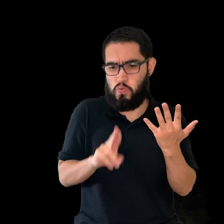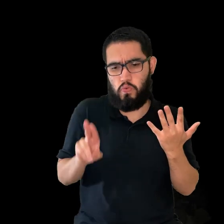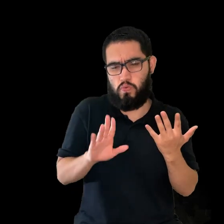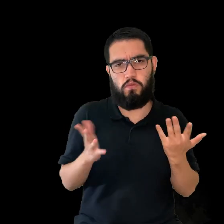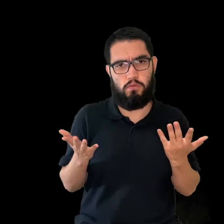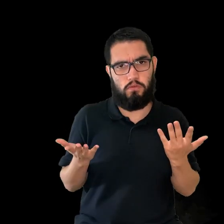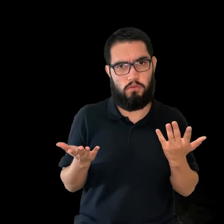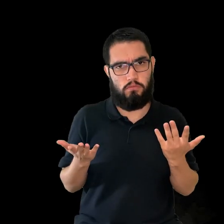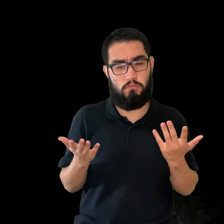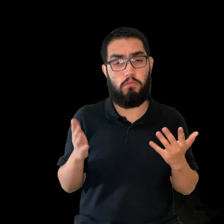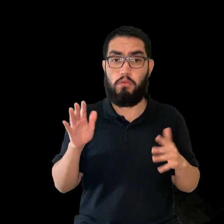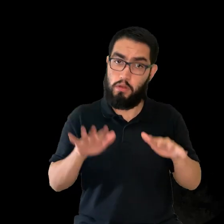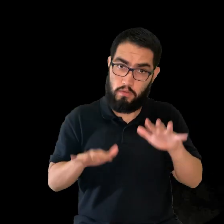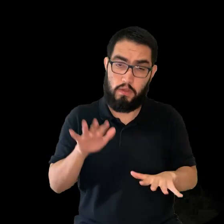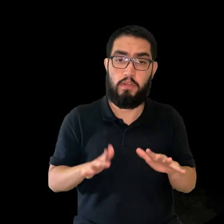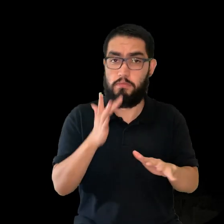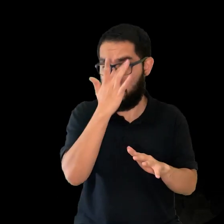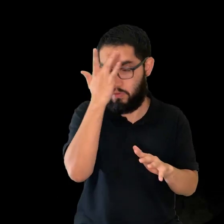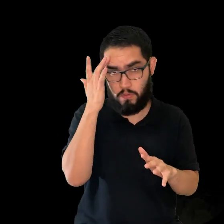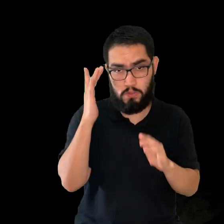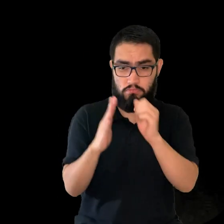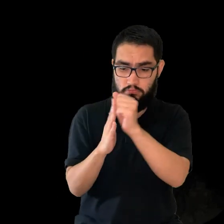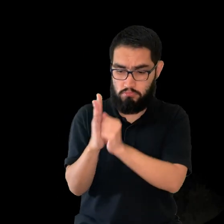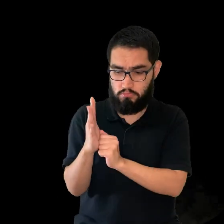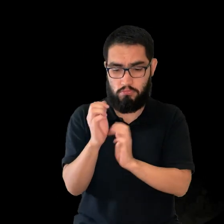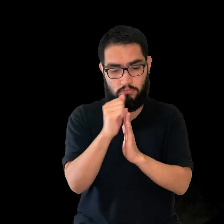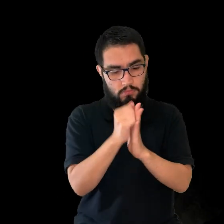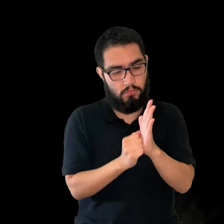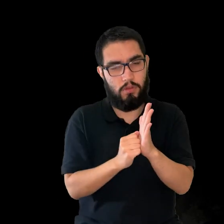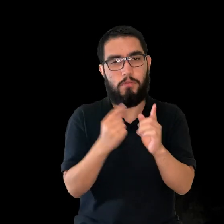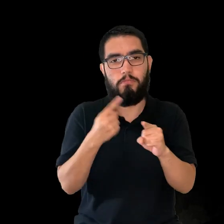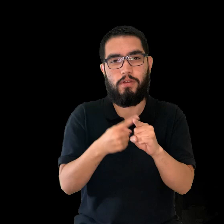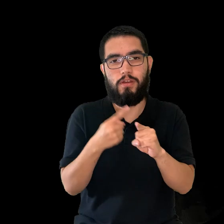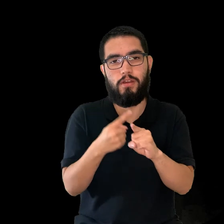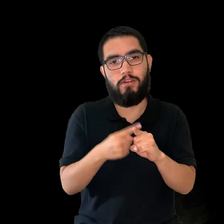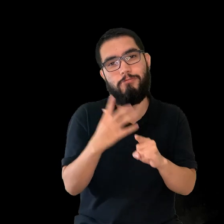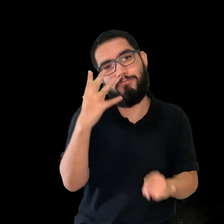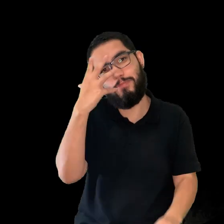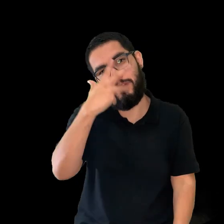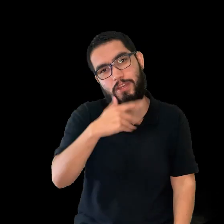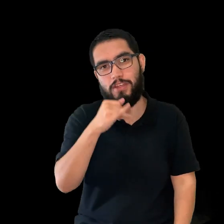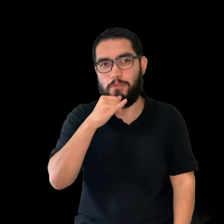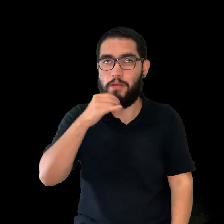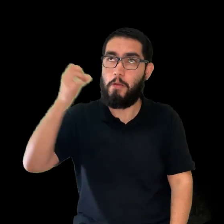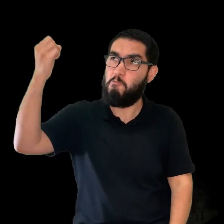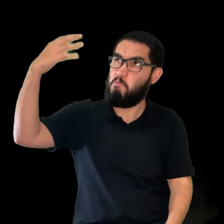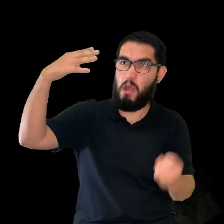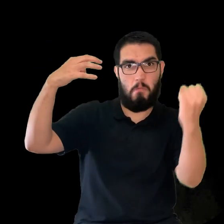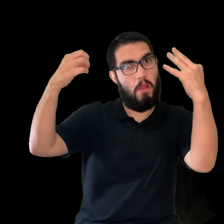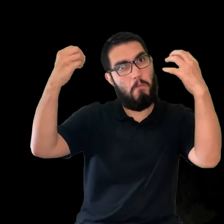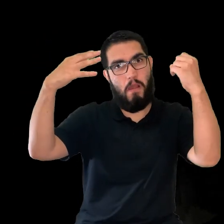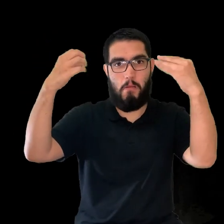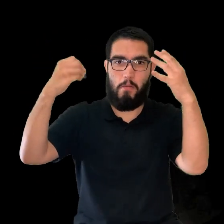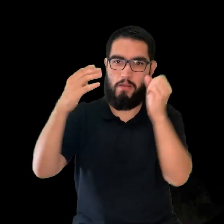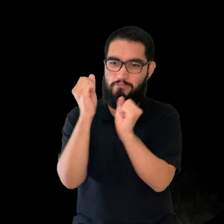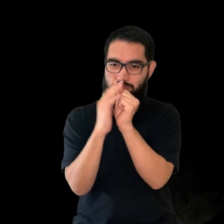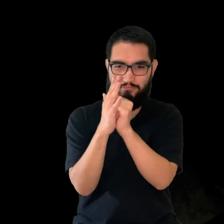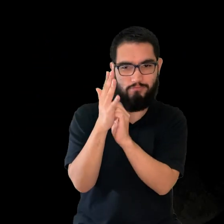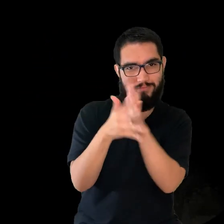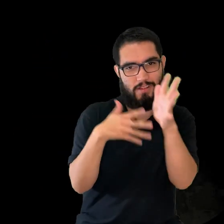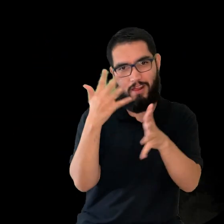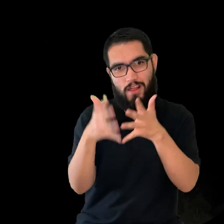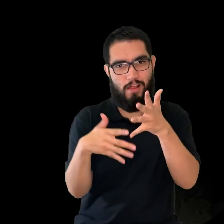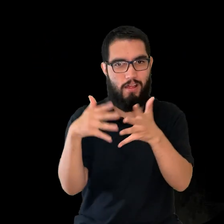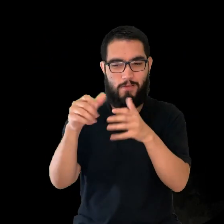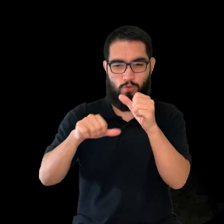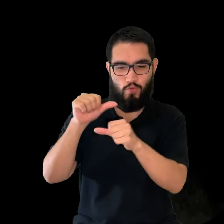muitas vezes as pessoas utilizam as luvas por achar bonito, ou às vezes vai apagar a luz e querer fazer um efeito especial,